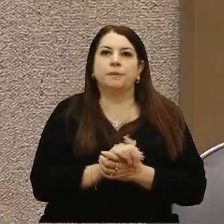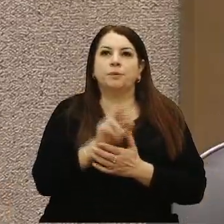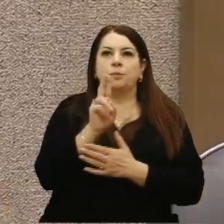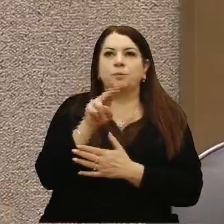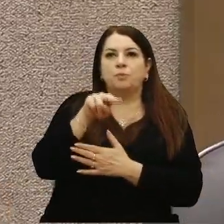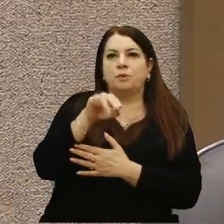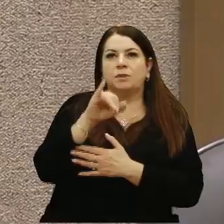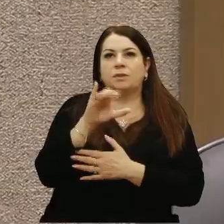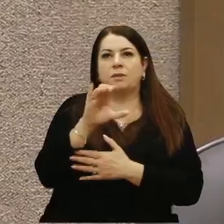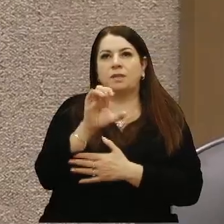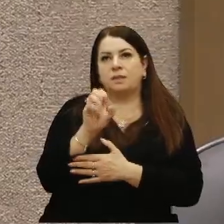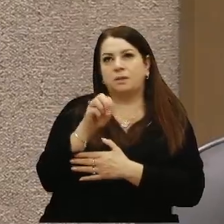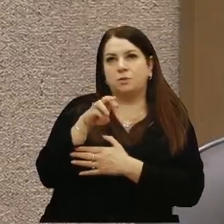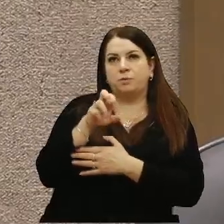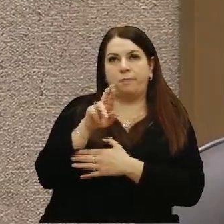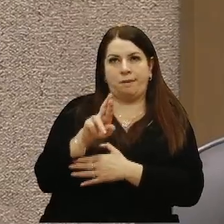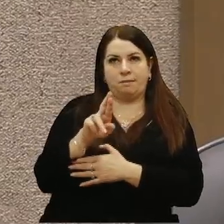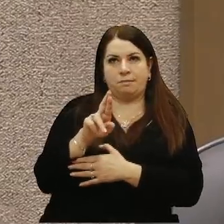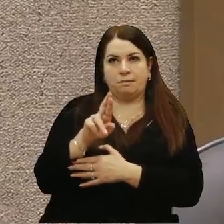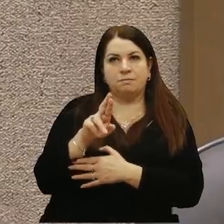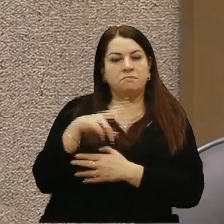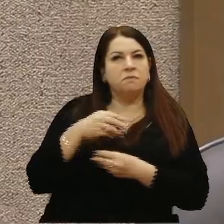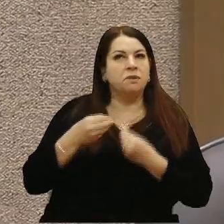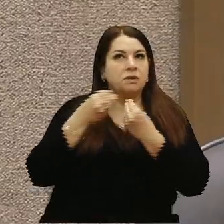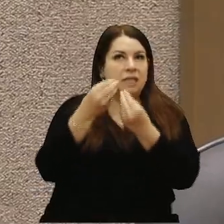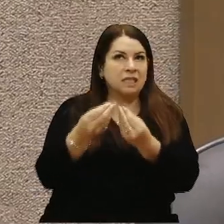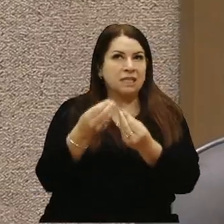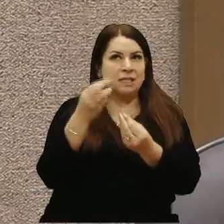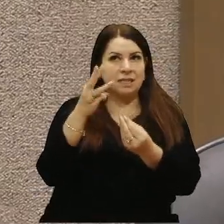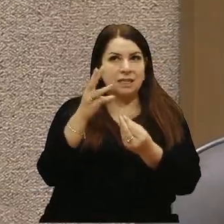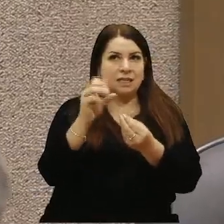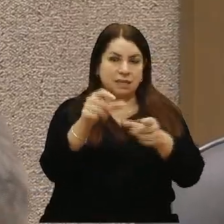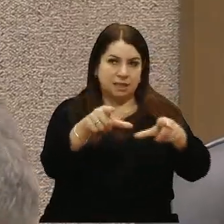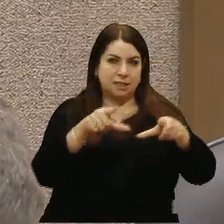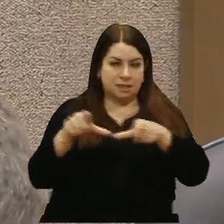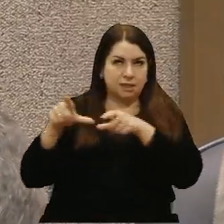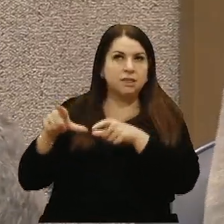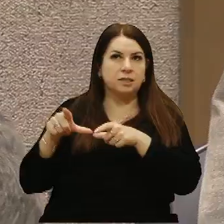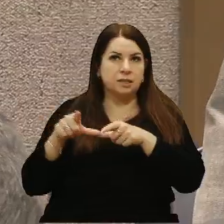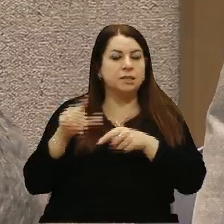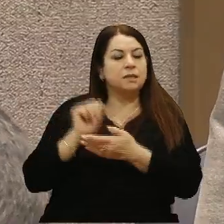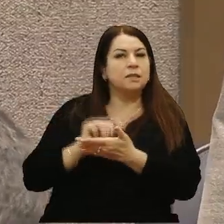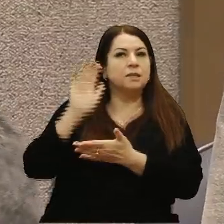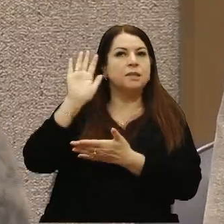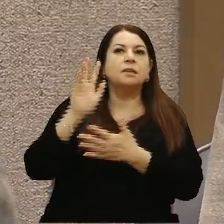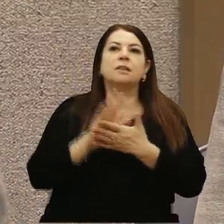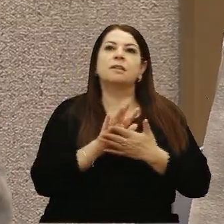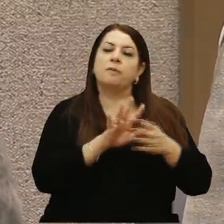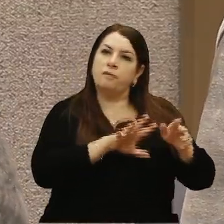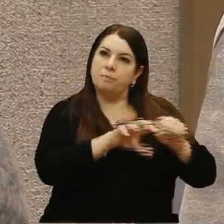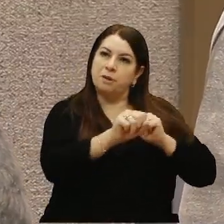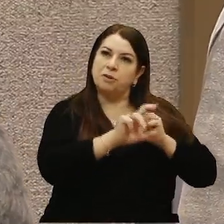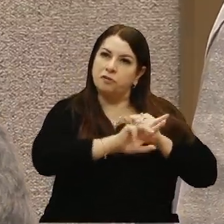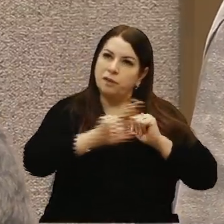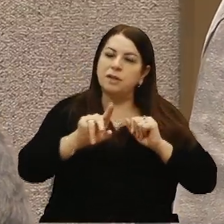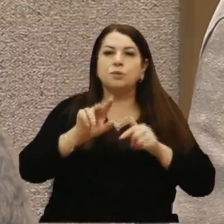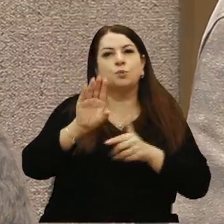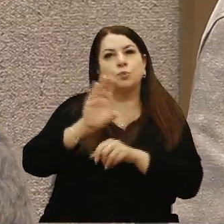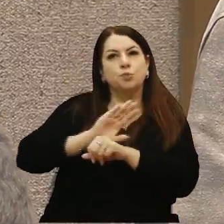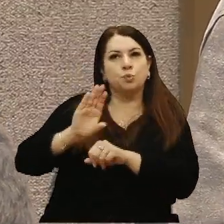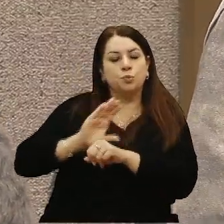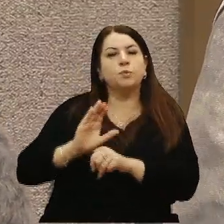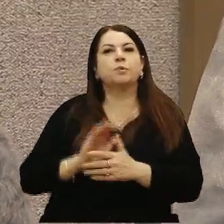Unicesumar foi feita a entrega de 30 certificados, formandos de vários